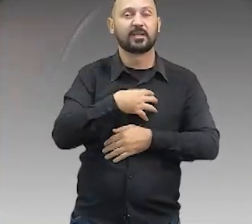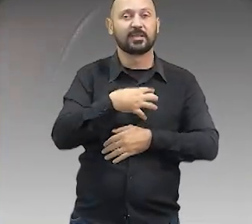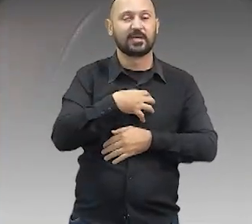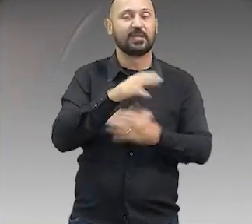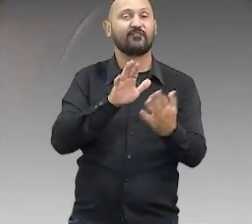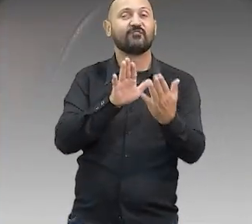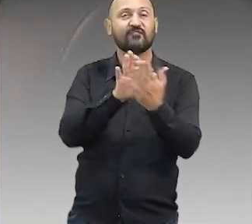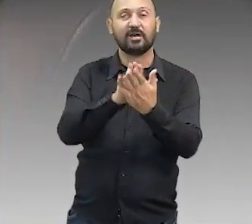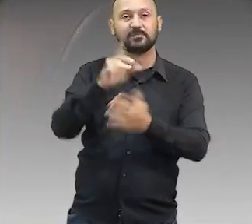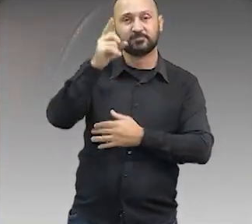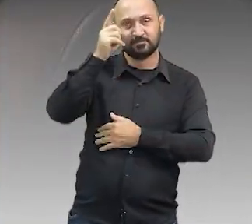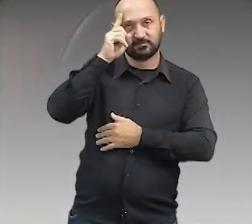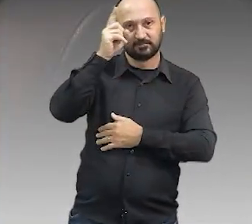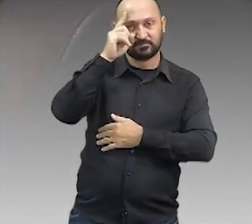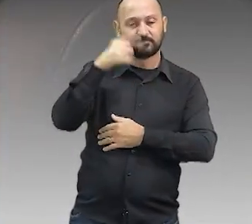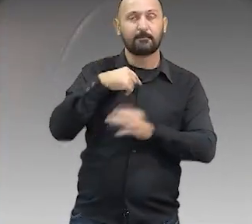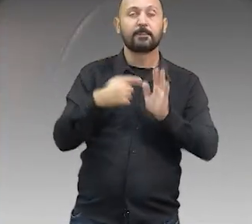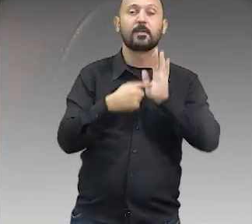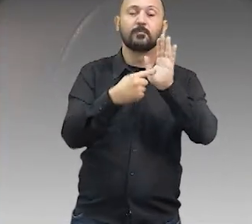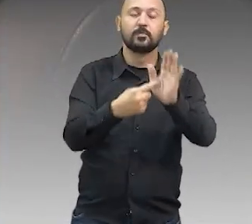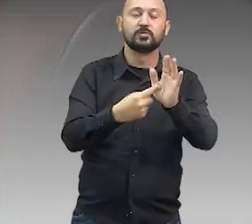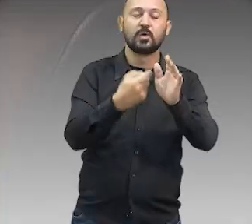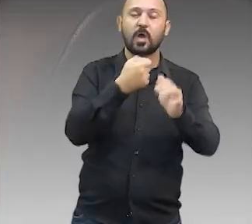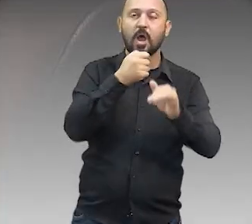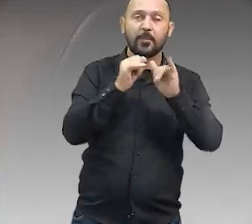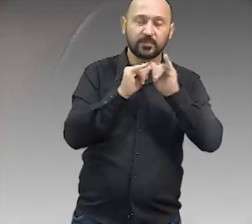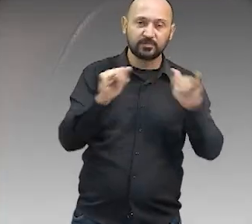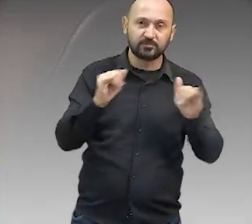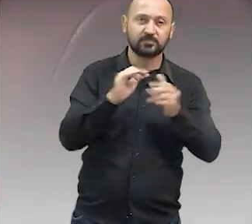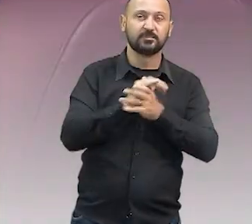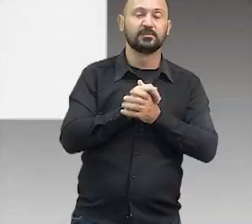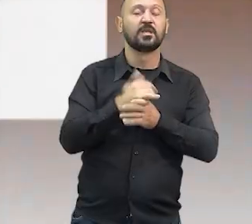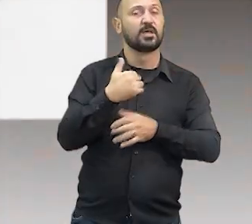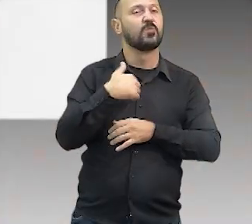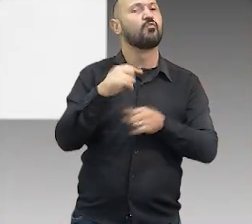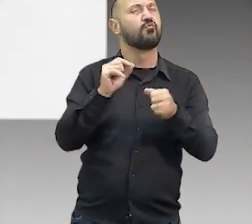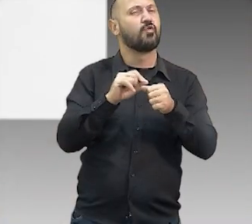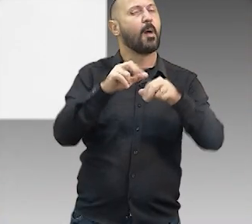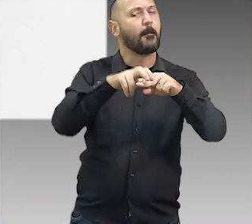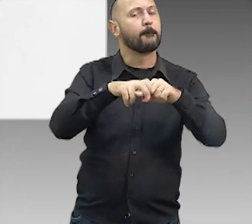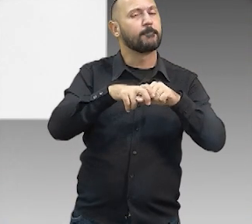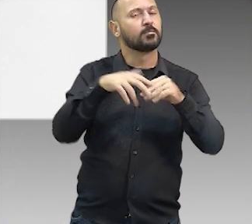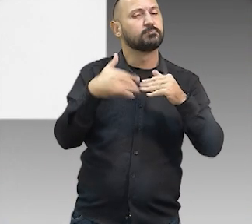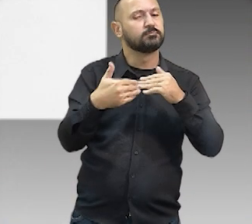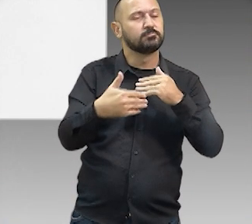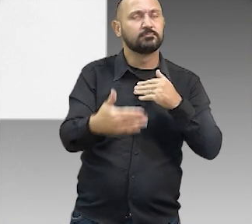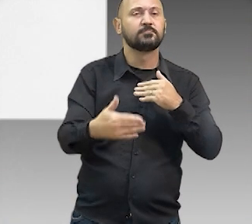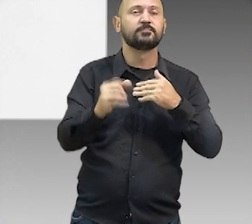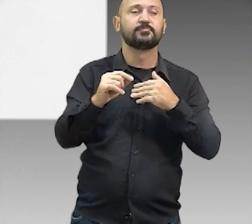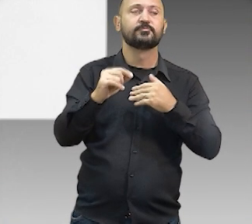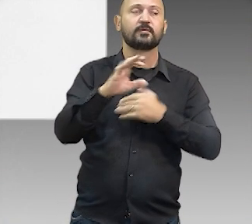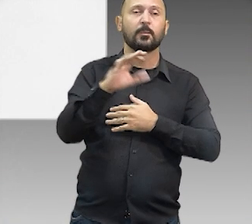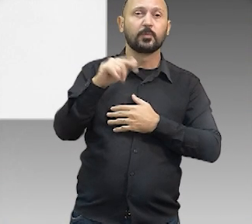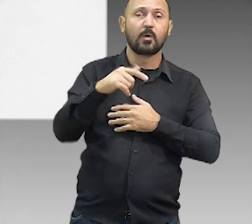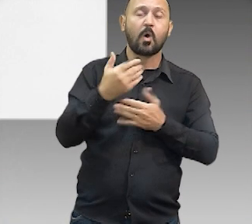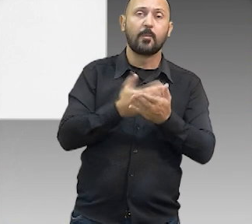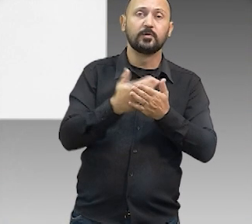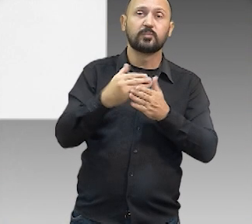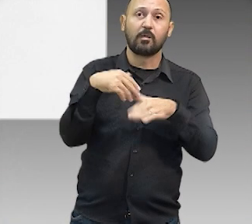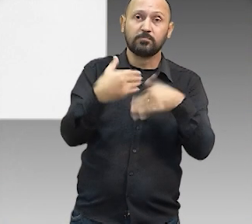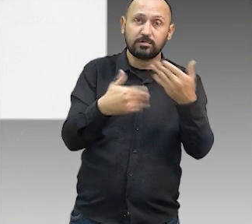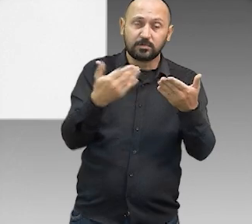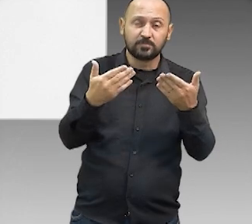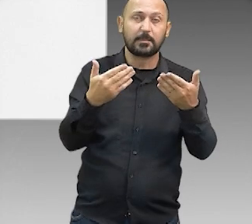ele enfrenta lá. E isso eu trouxe para o Campo Grande News, isso eu fiz. E talvez por aí que o Campo Grande News